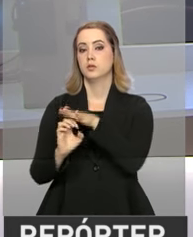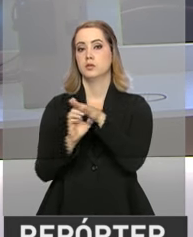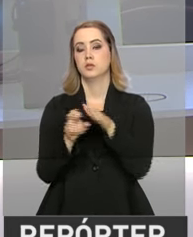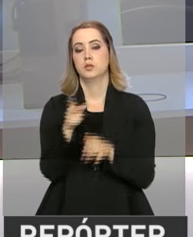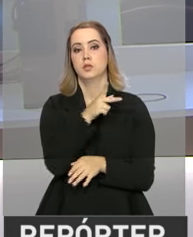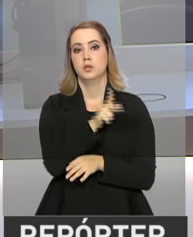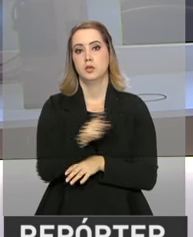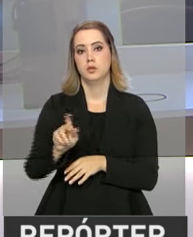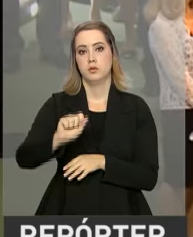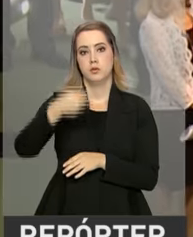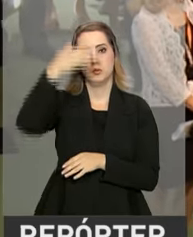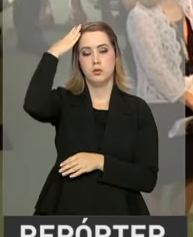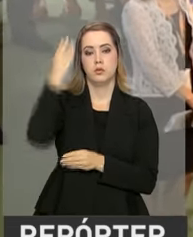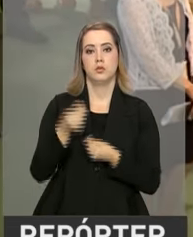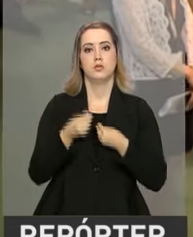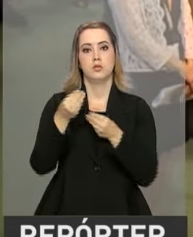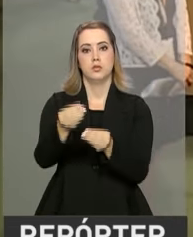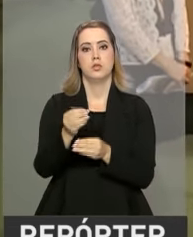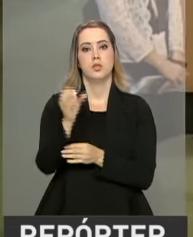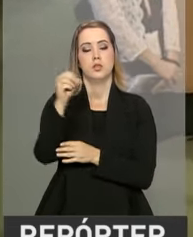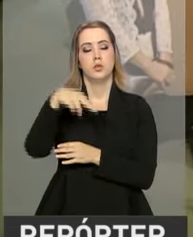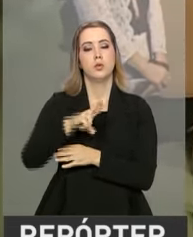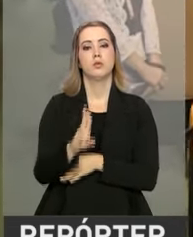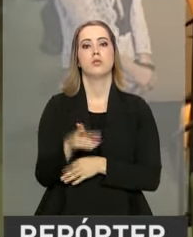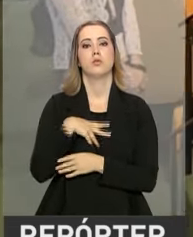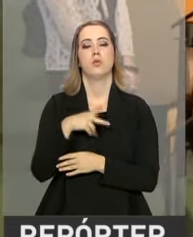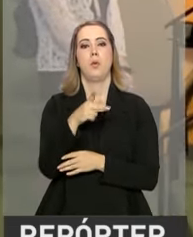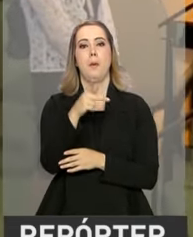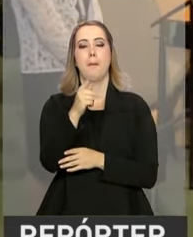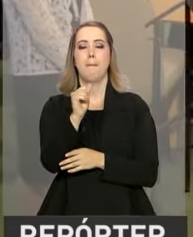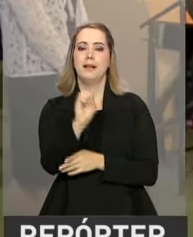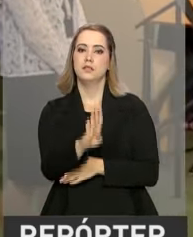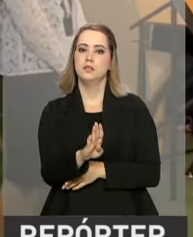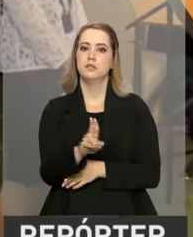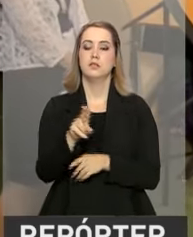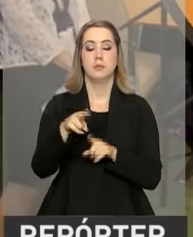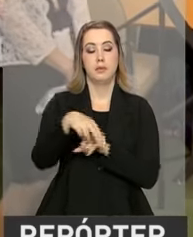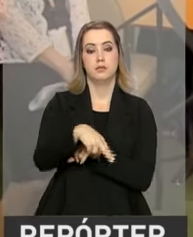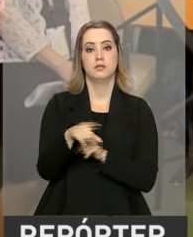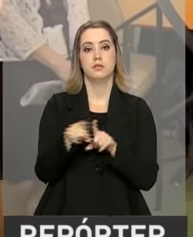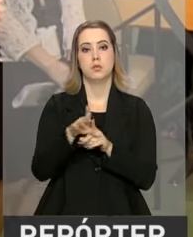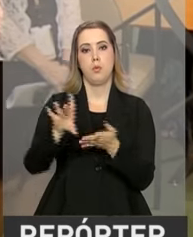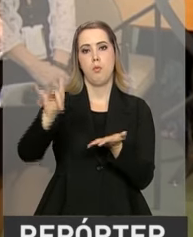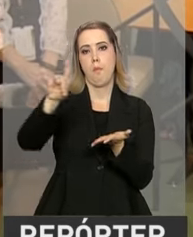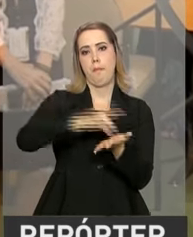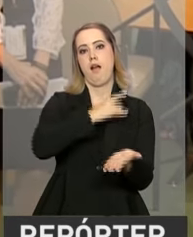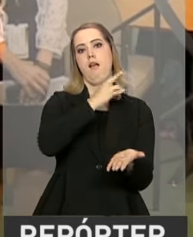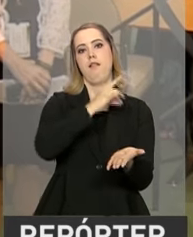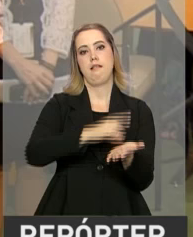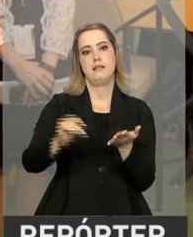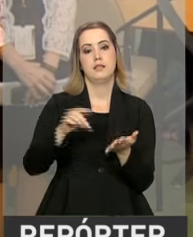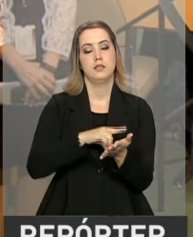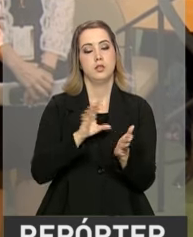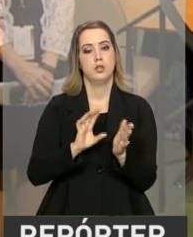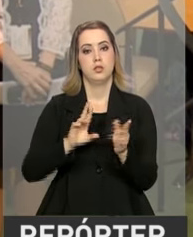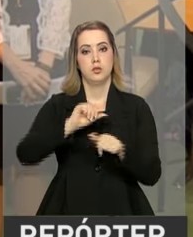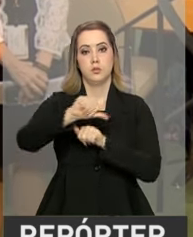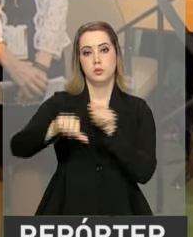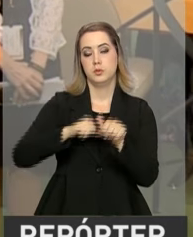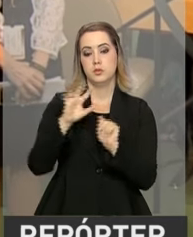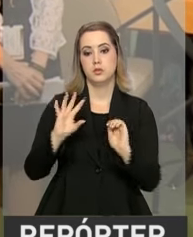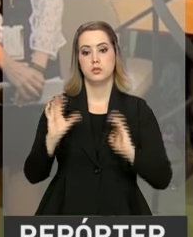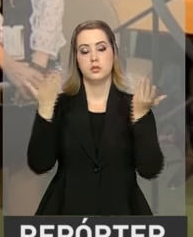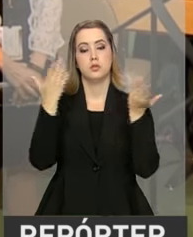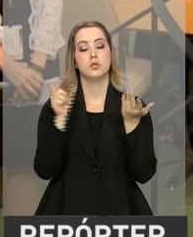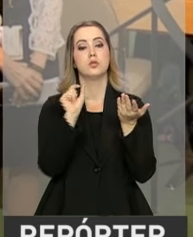entregou ao secretário geral das Nações Unidas, Banco Imatificação do Acordo de Paris sobre mudança do clima. É um tratado para que os